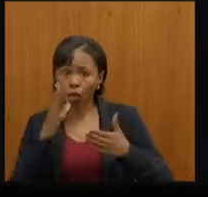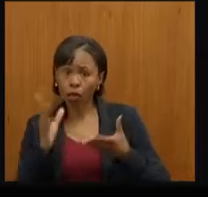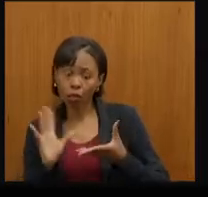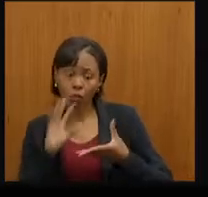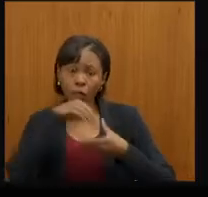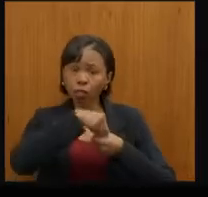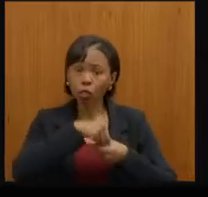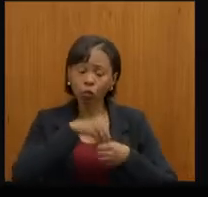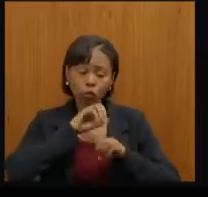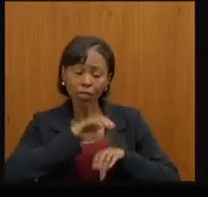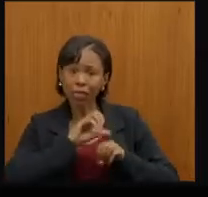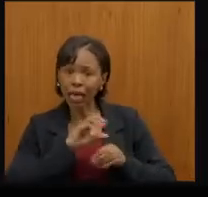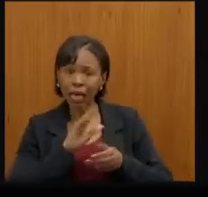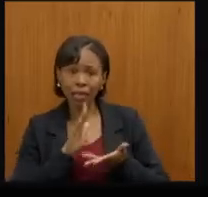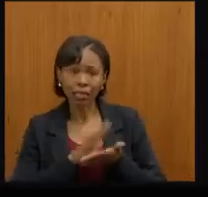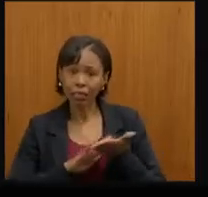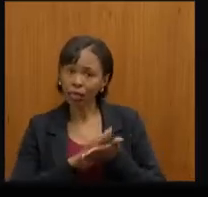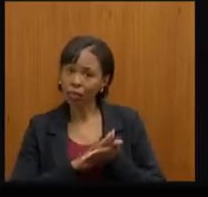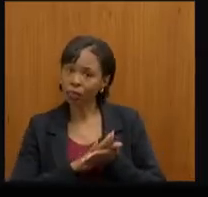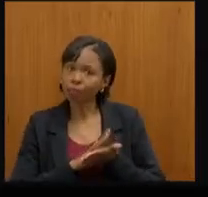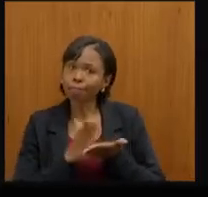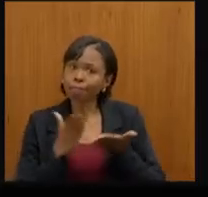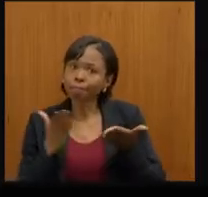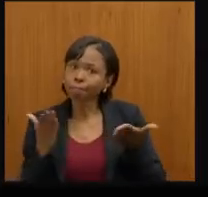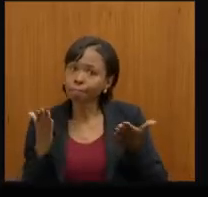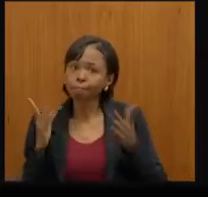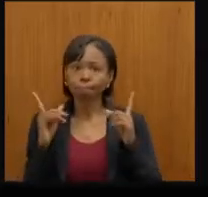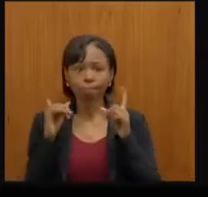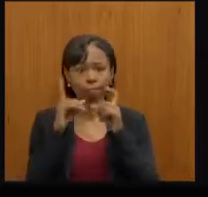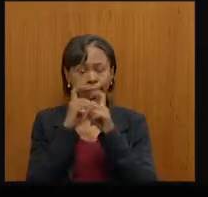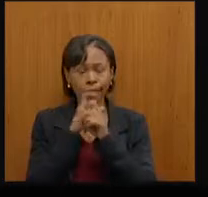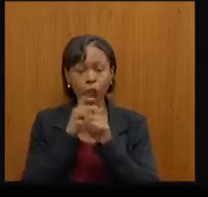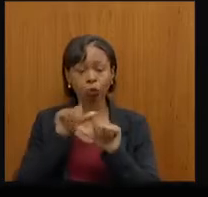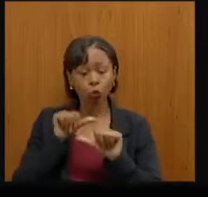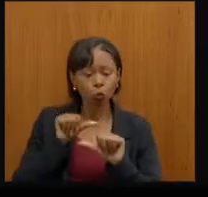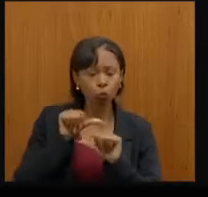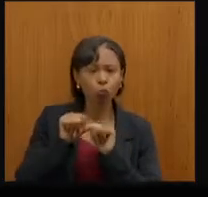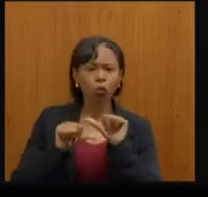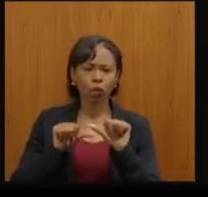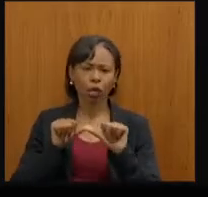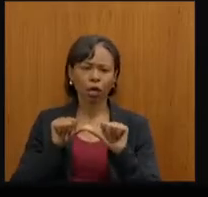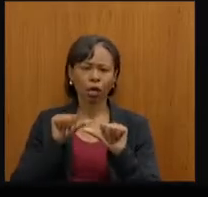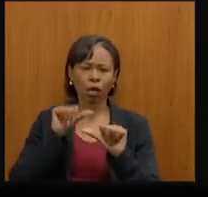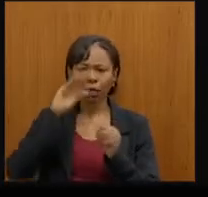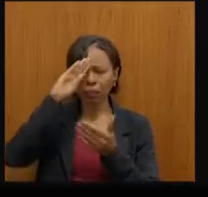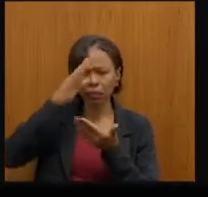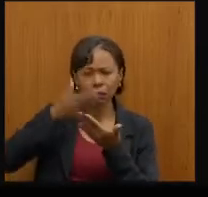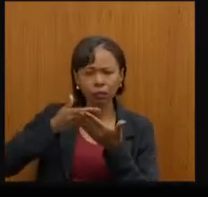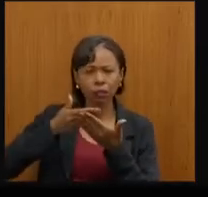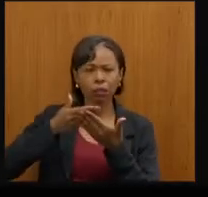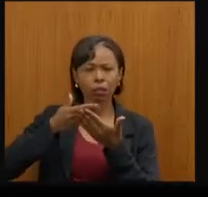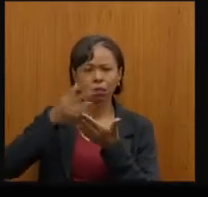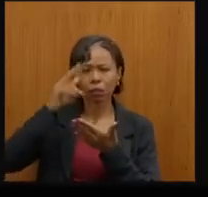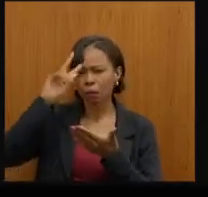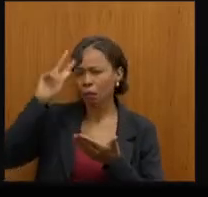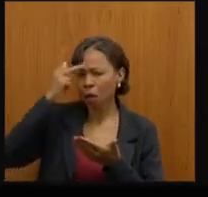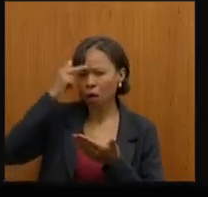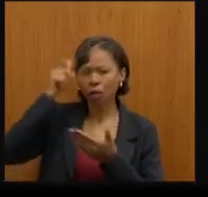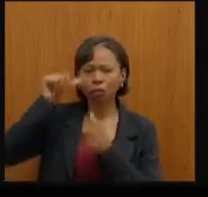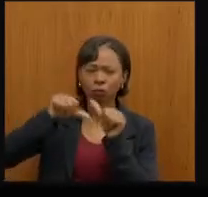vai ter muito difícil para gente mudar essa crença né que já